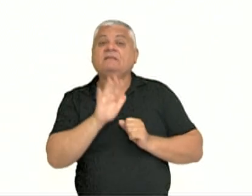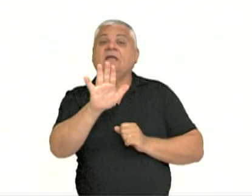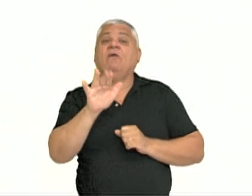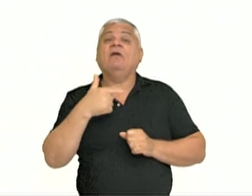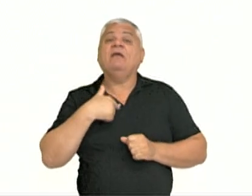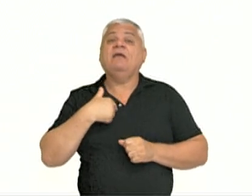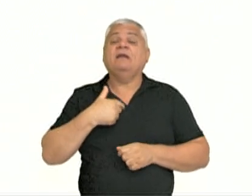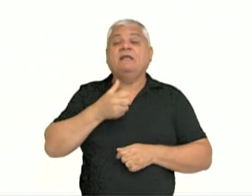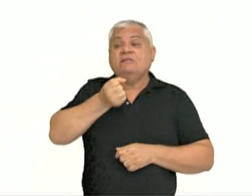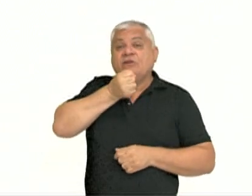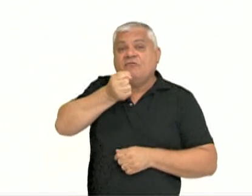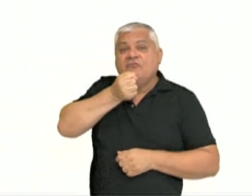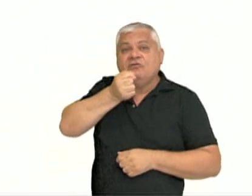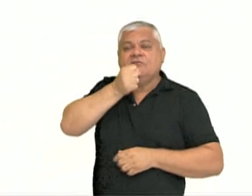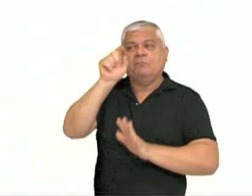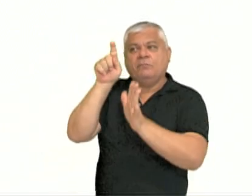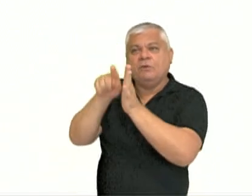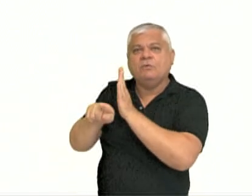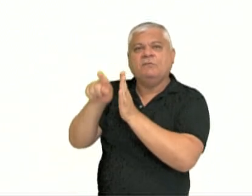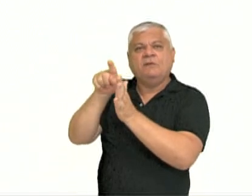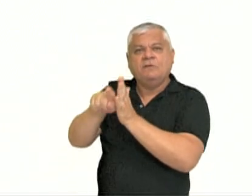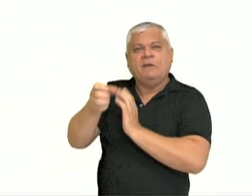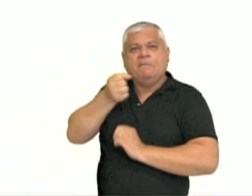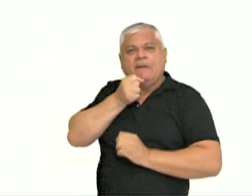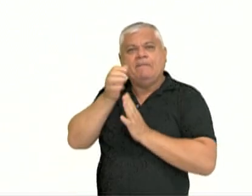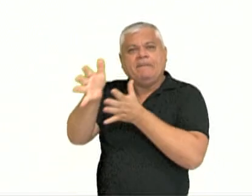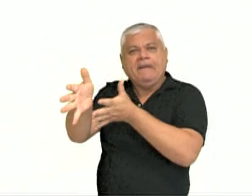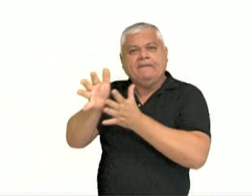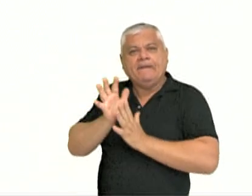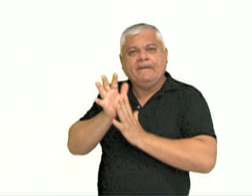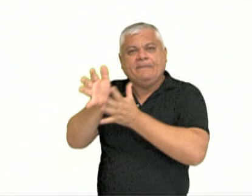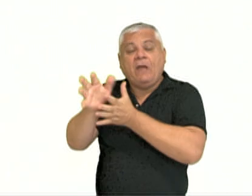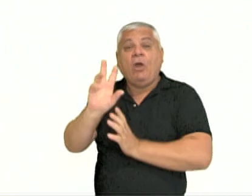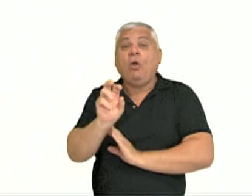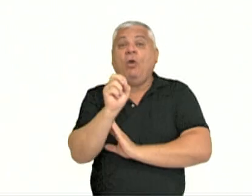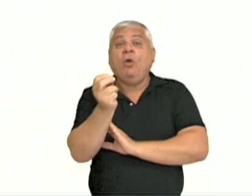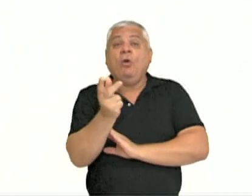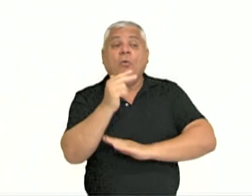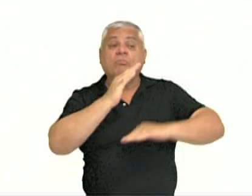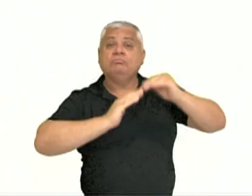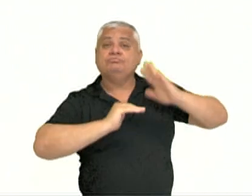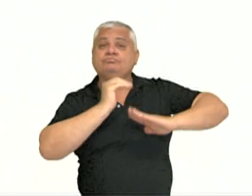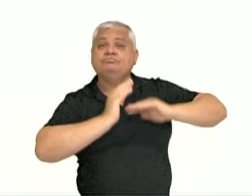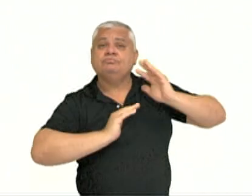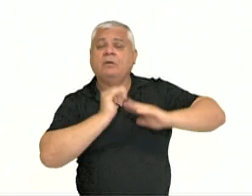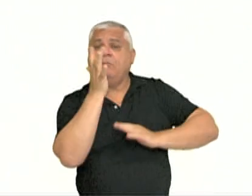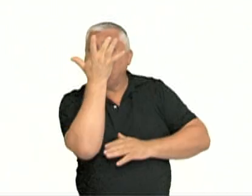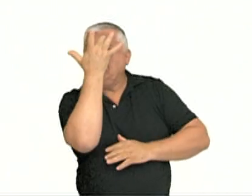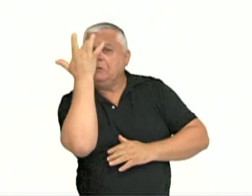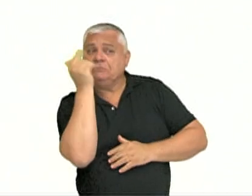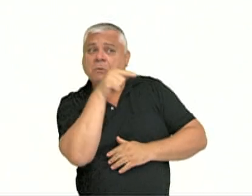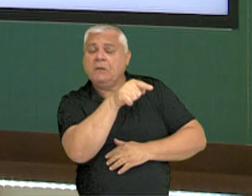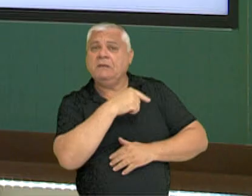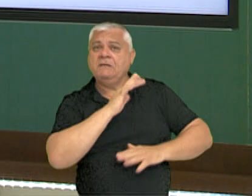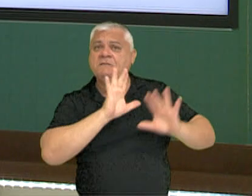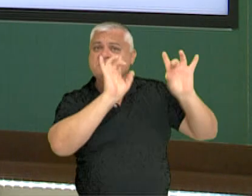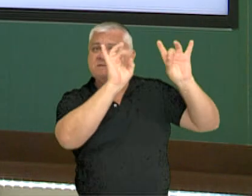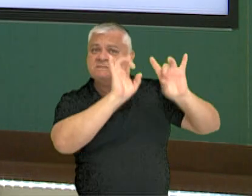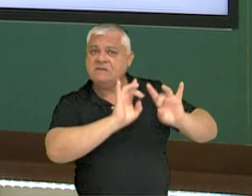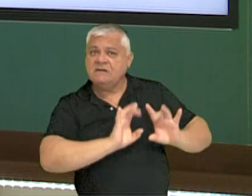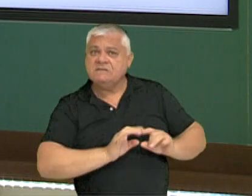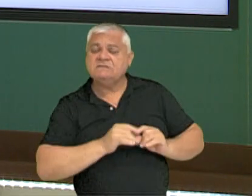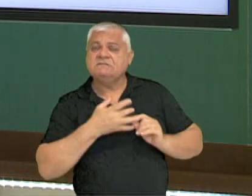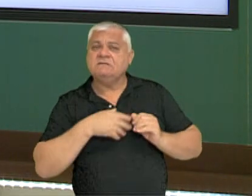quê? Entrevista pessoas, né? Ou especialistas no assunto para trazer ali a informação da maneira